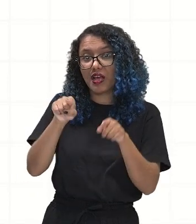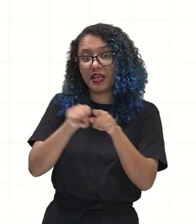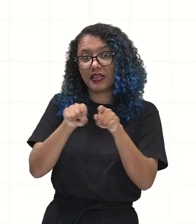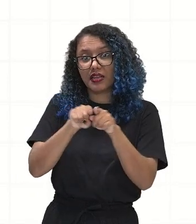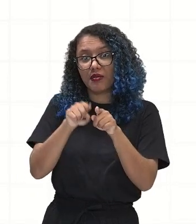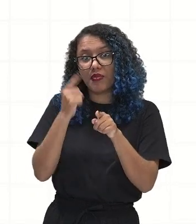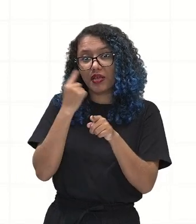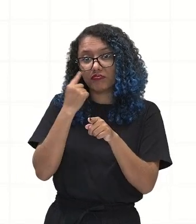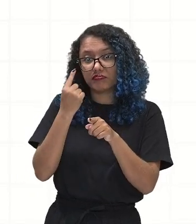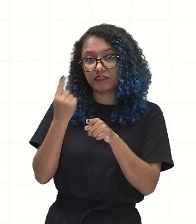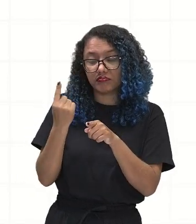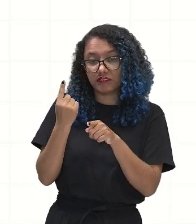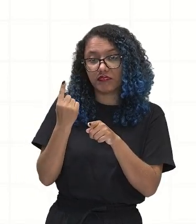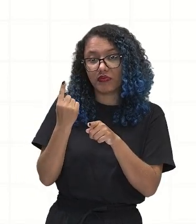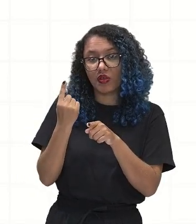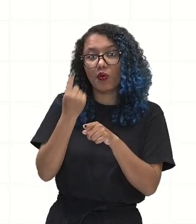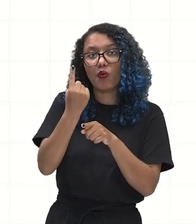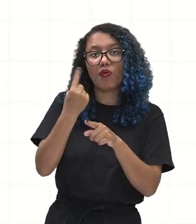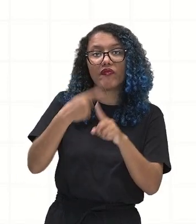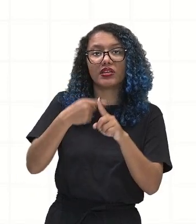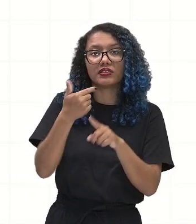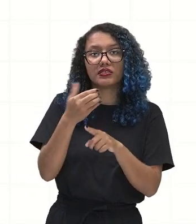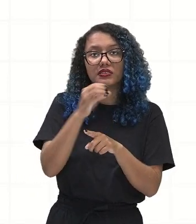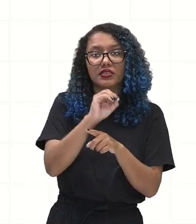vezes 100 é 100.